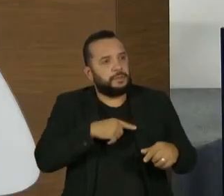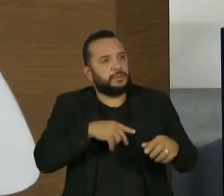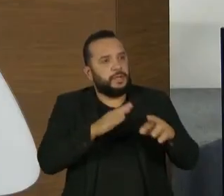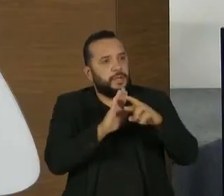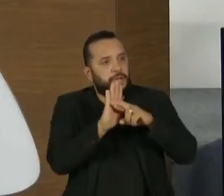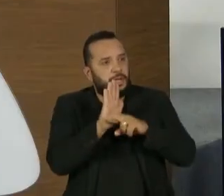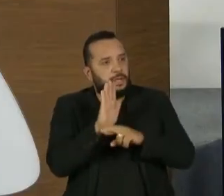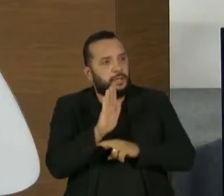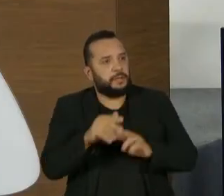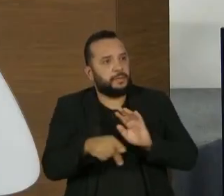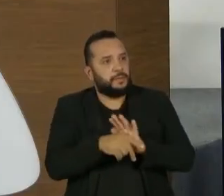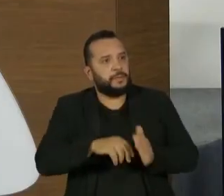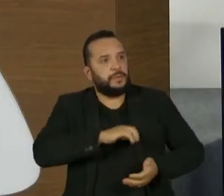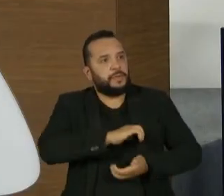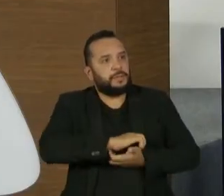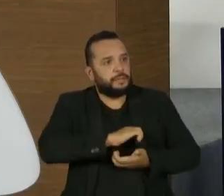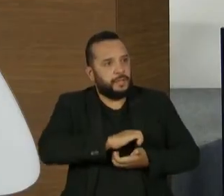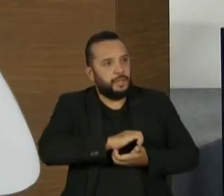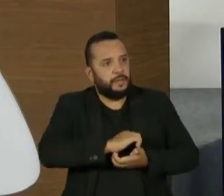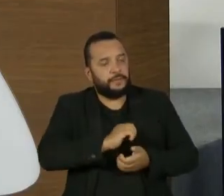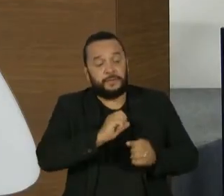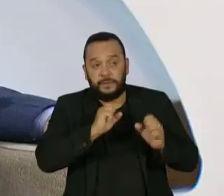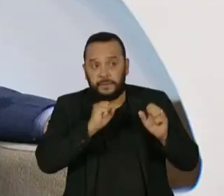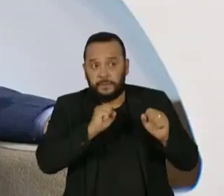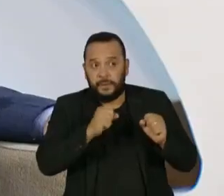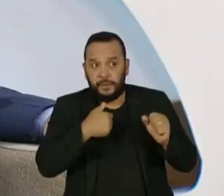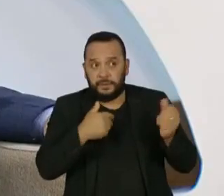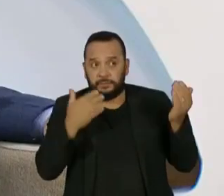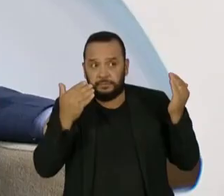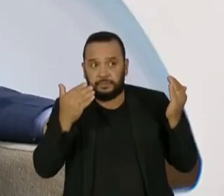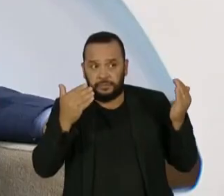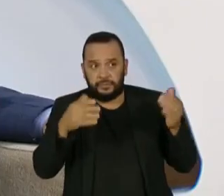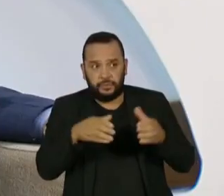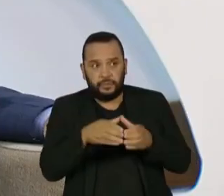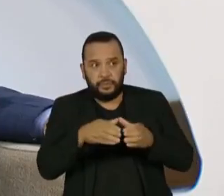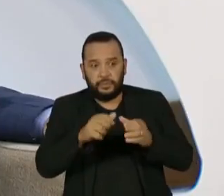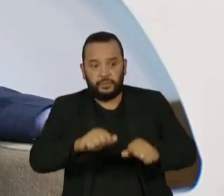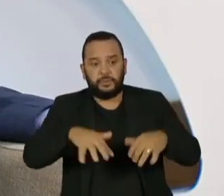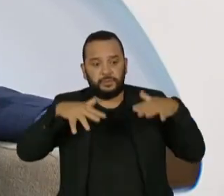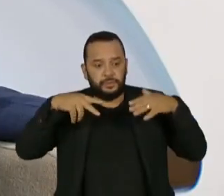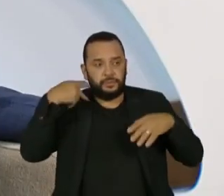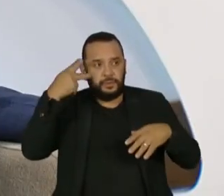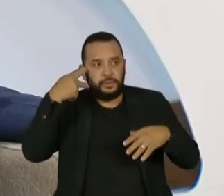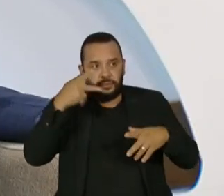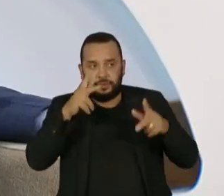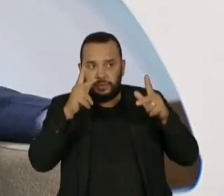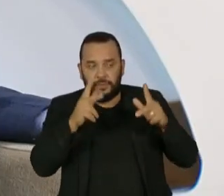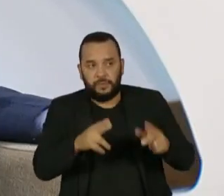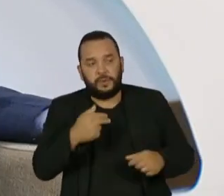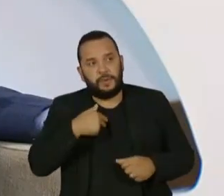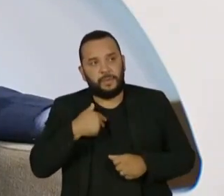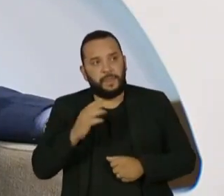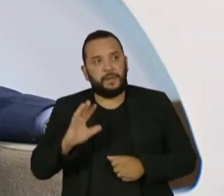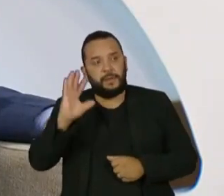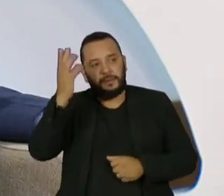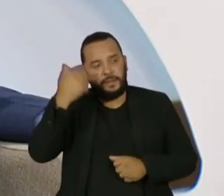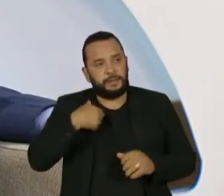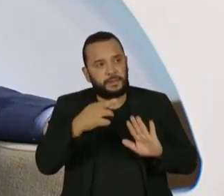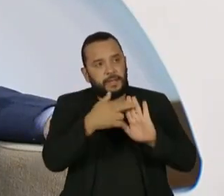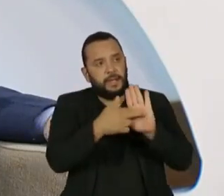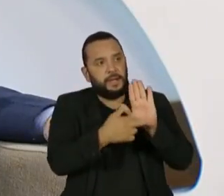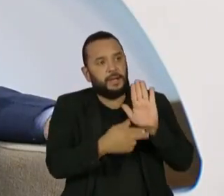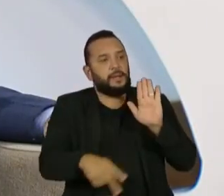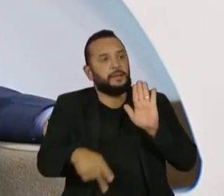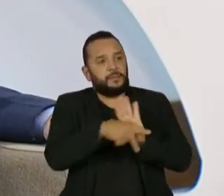Tribunal Federal podem ser contestada pelo Parlamento, a exemplo do que acontece com ações normativas